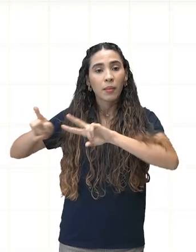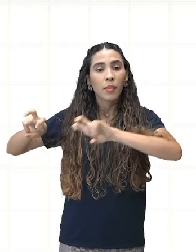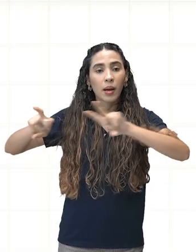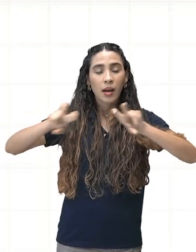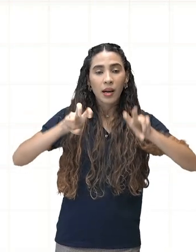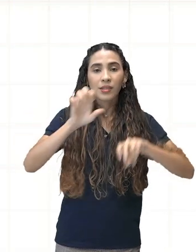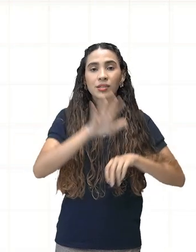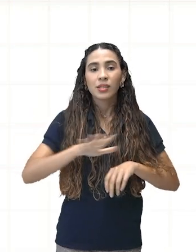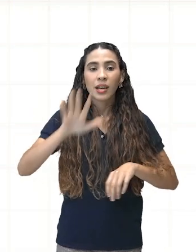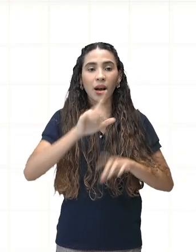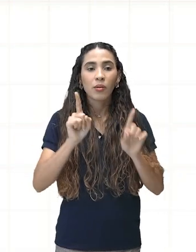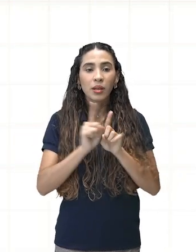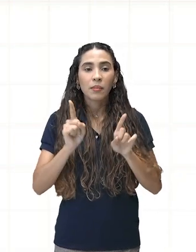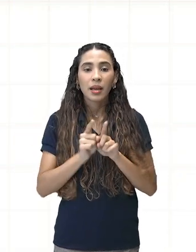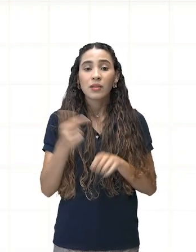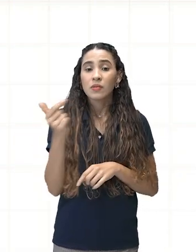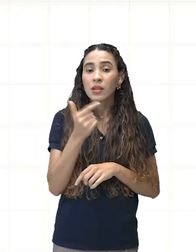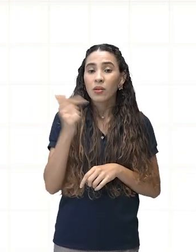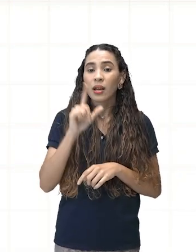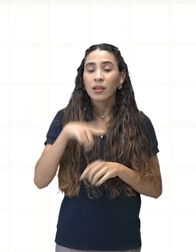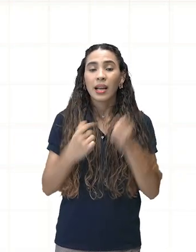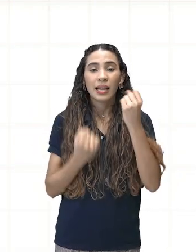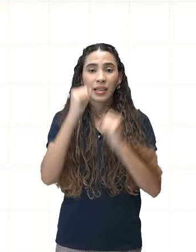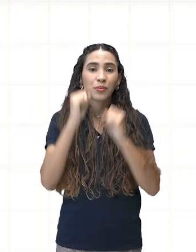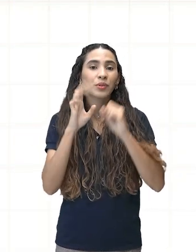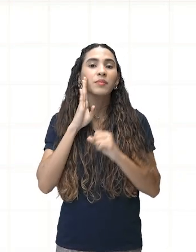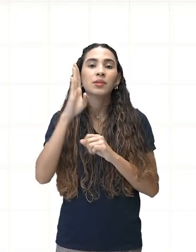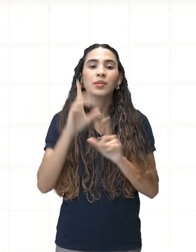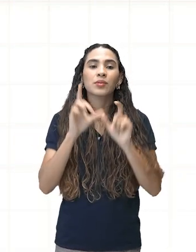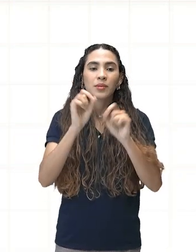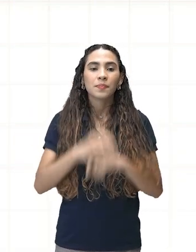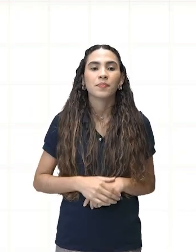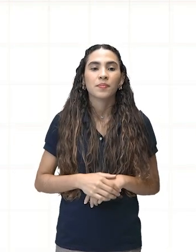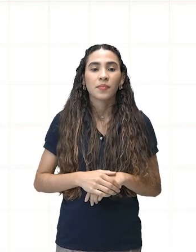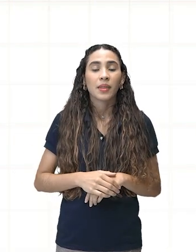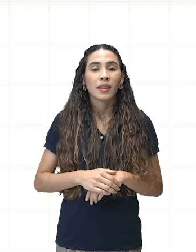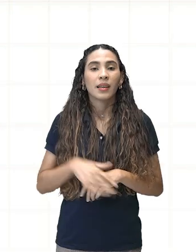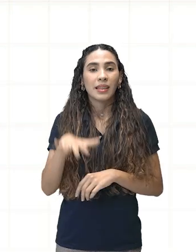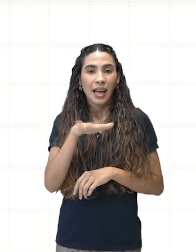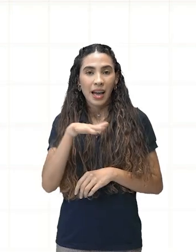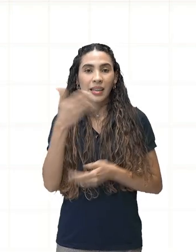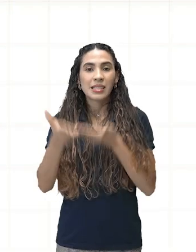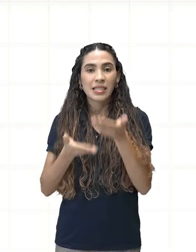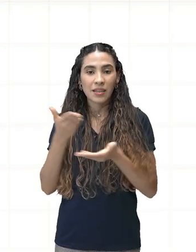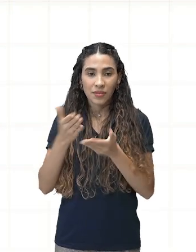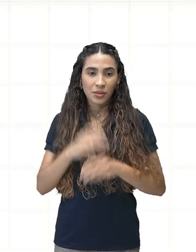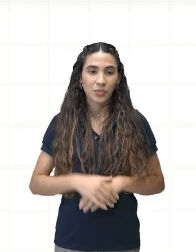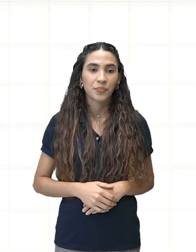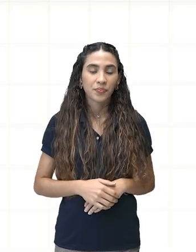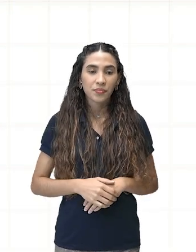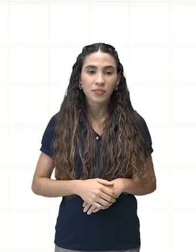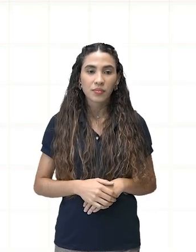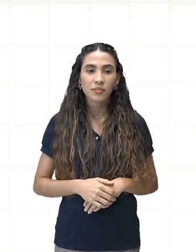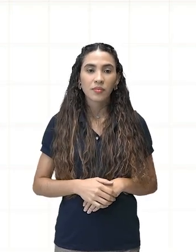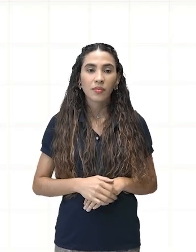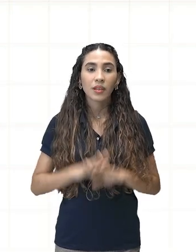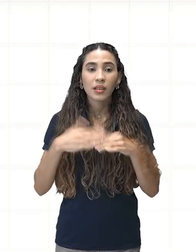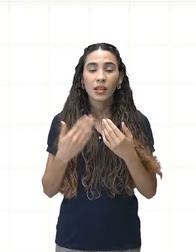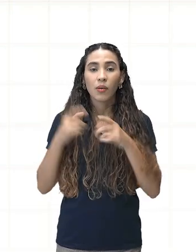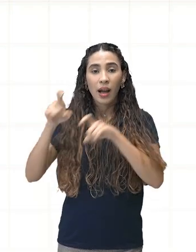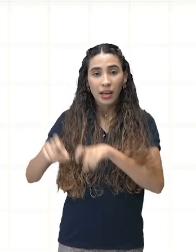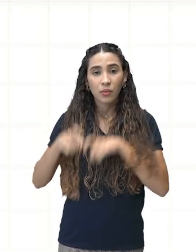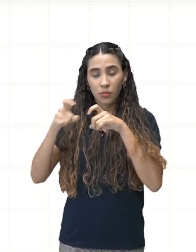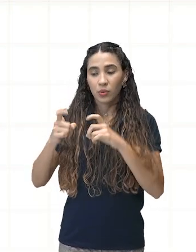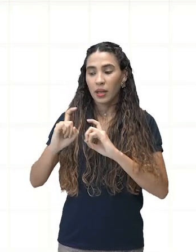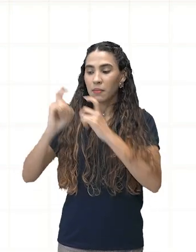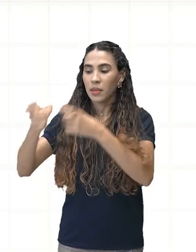forma geral, setor secundário, que é a indústria, e principalmente setor de serviços. Bem, a agricultura e